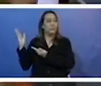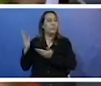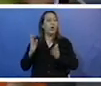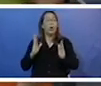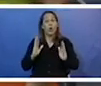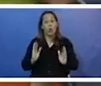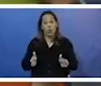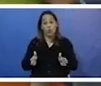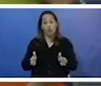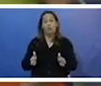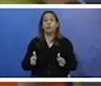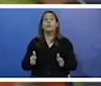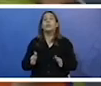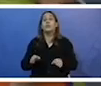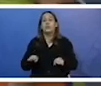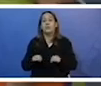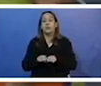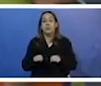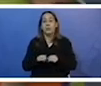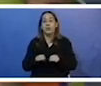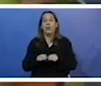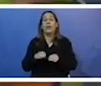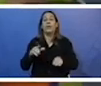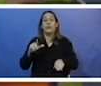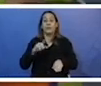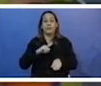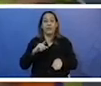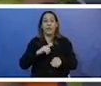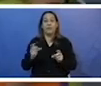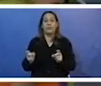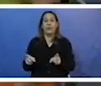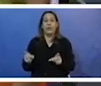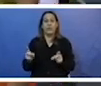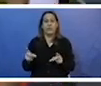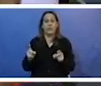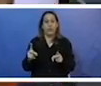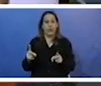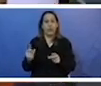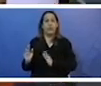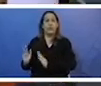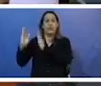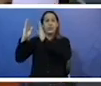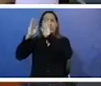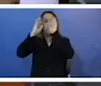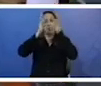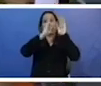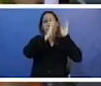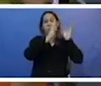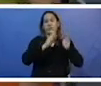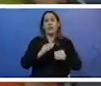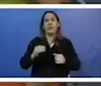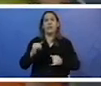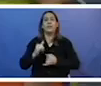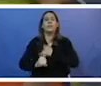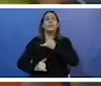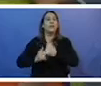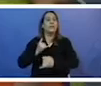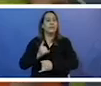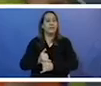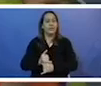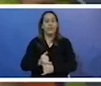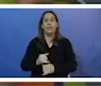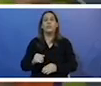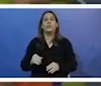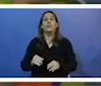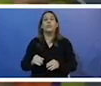dia, os cordéis podem estar nas livrarias, nas bibliotecas e na internet, mas os livrinhos